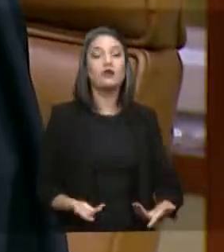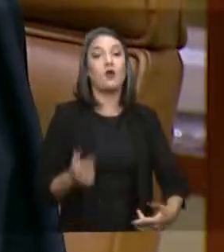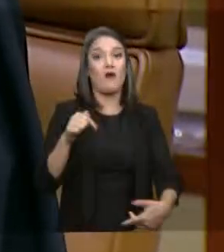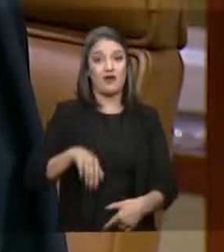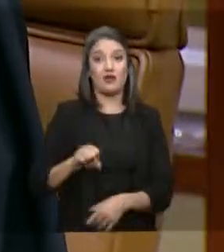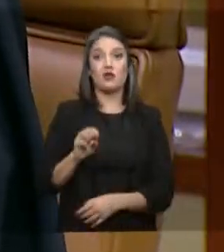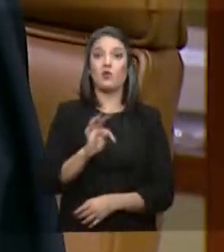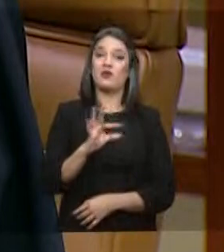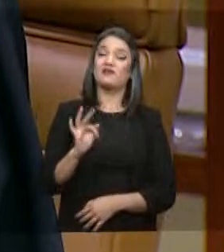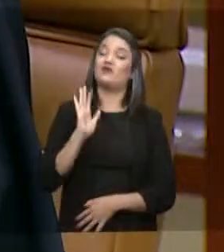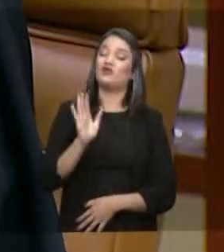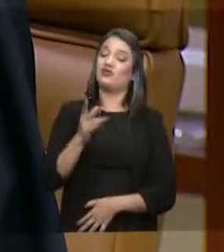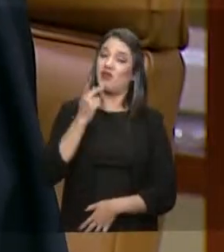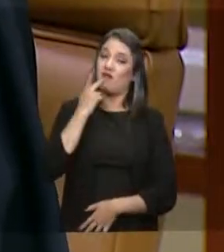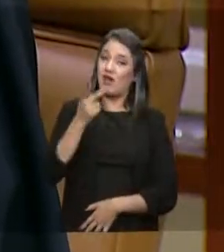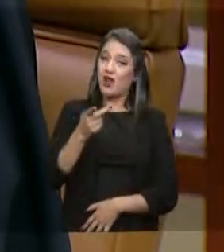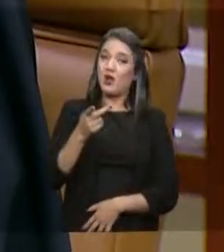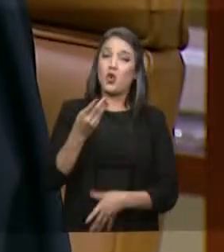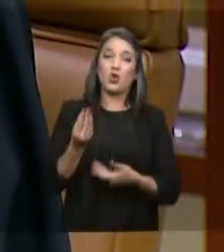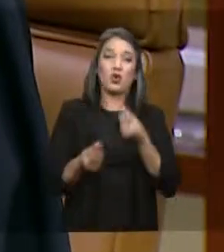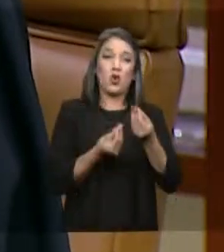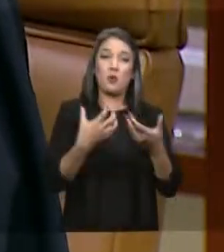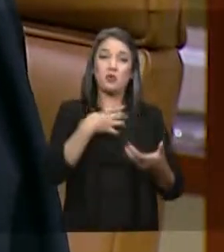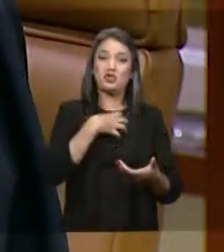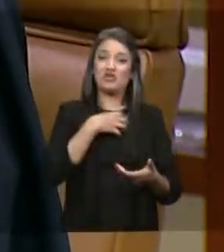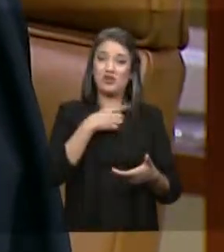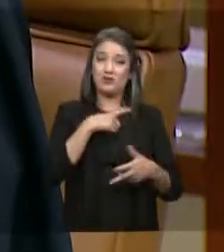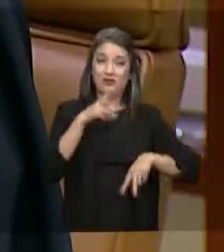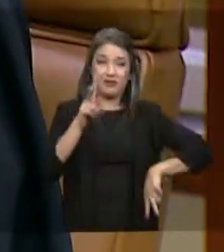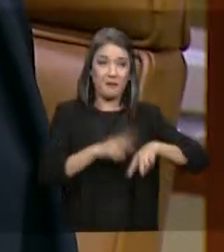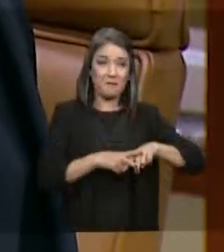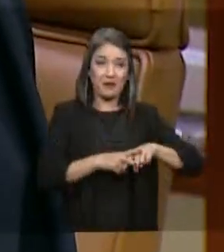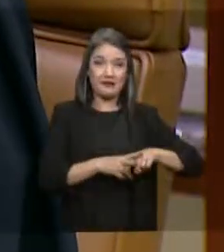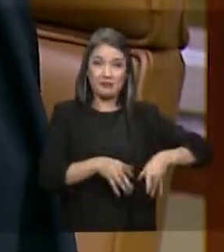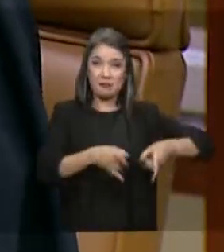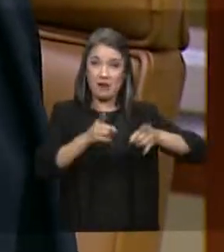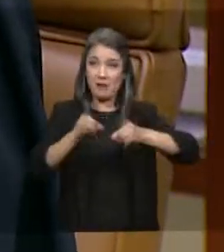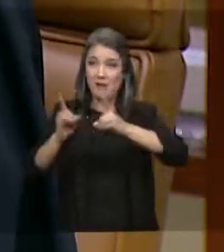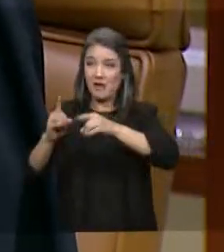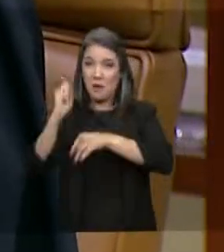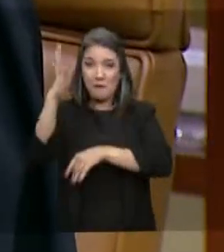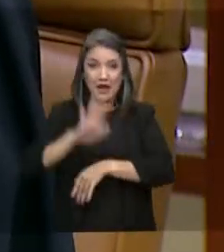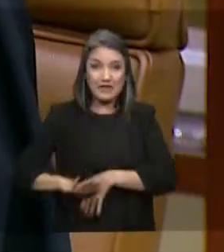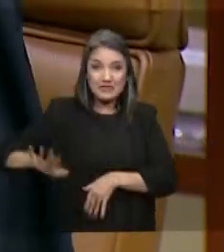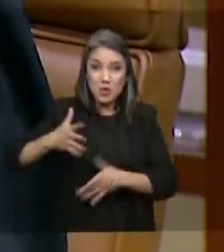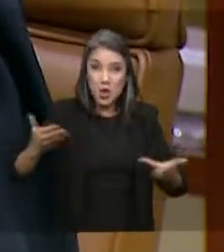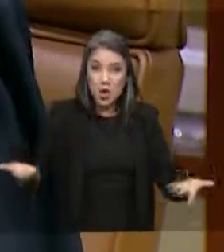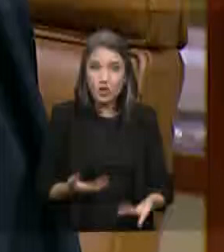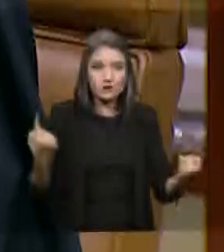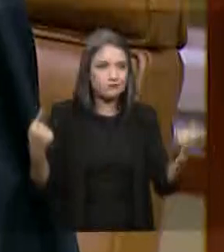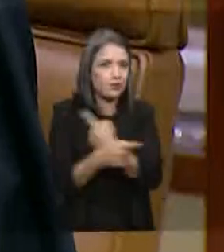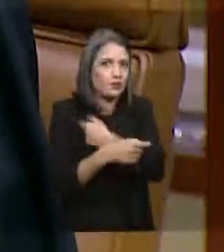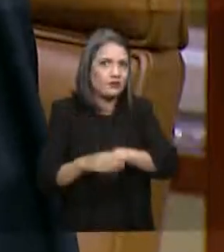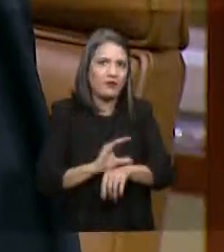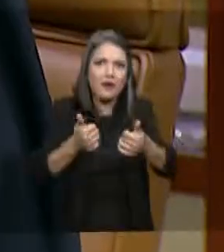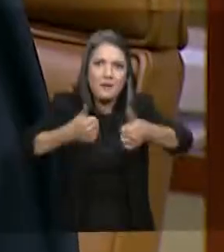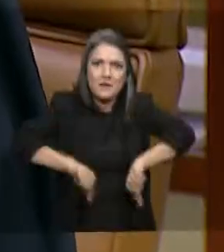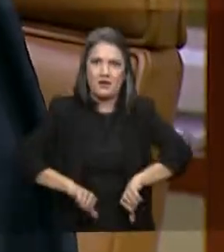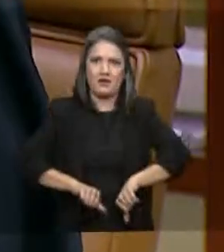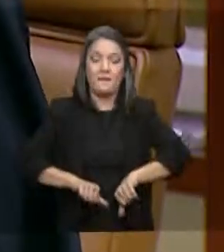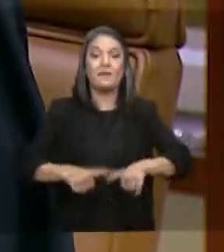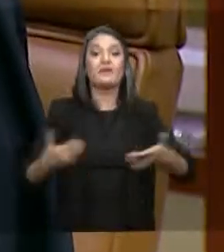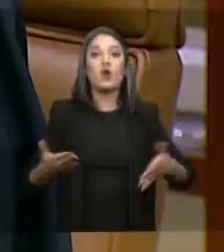inconstitucional em relação a situação é penitenciária e dos presídios no Brasil então é um momento